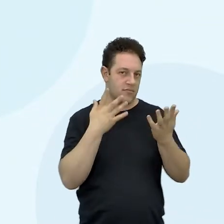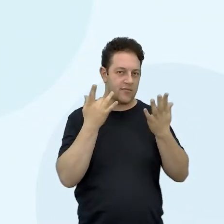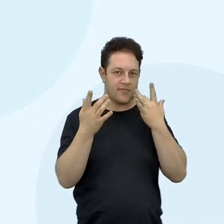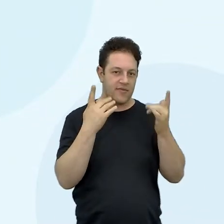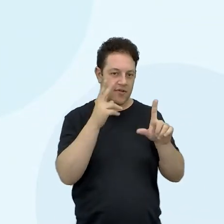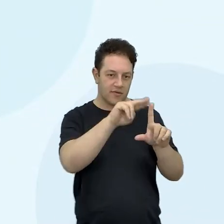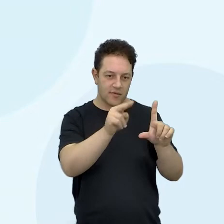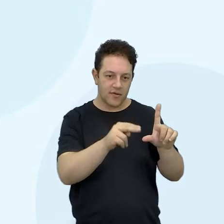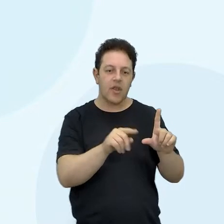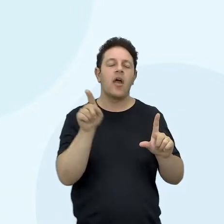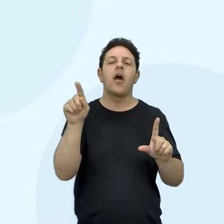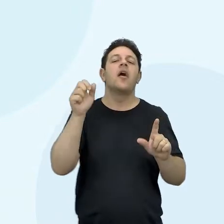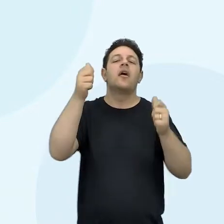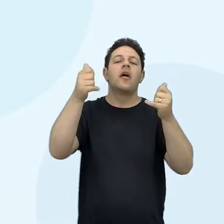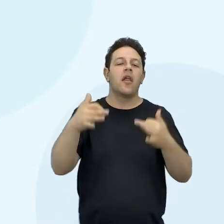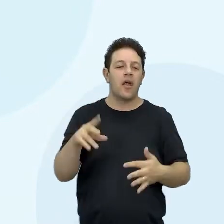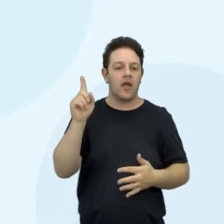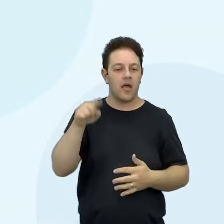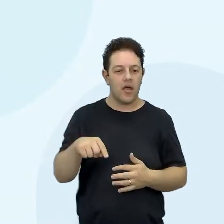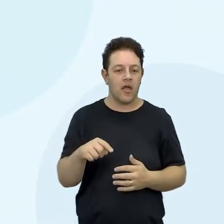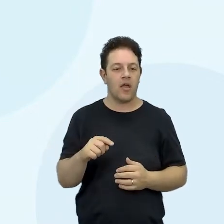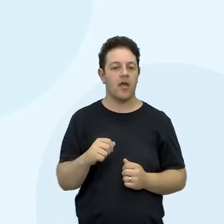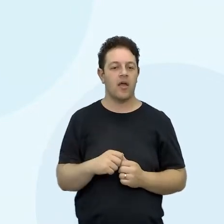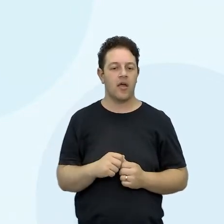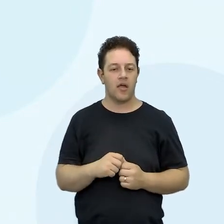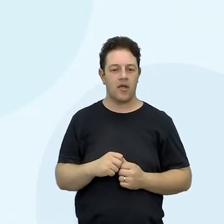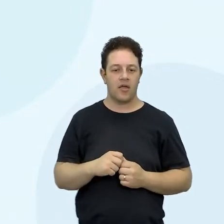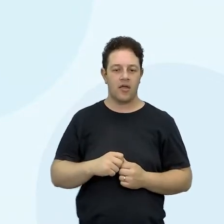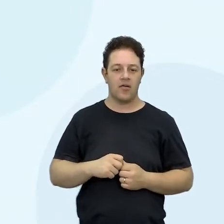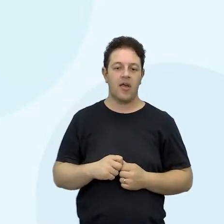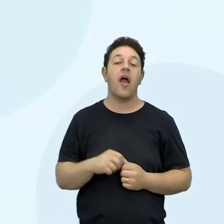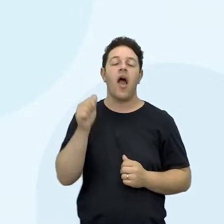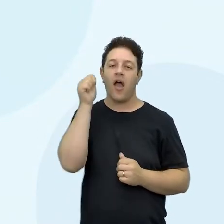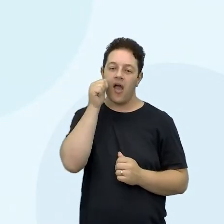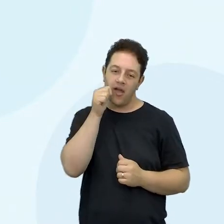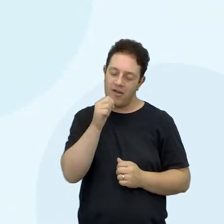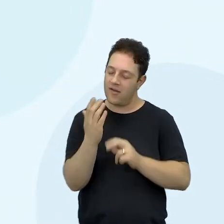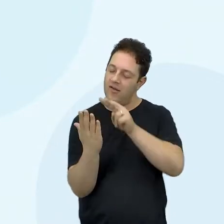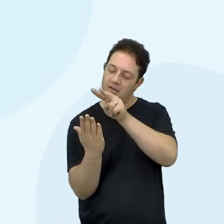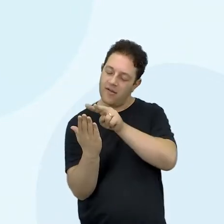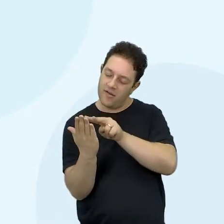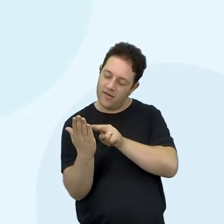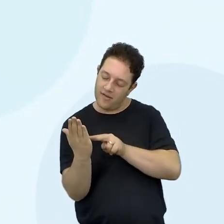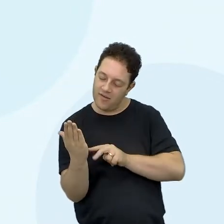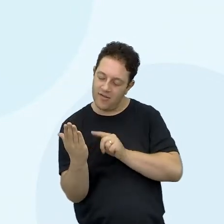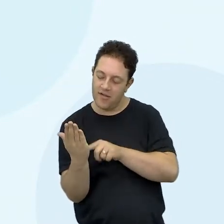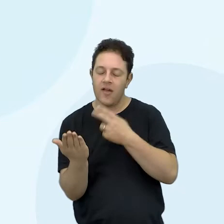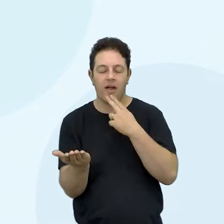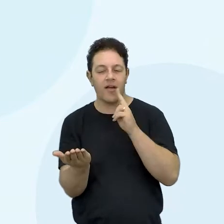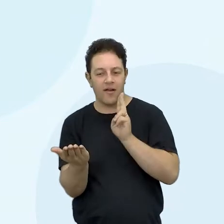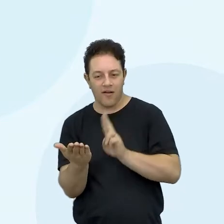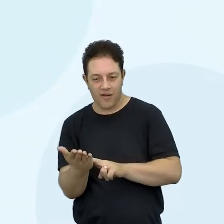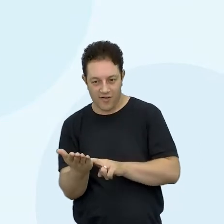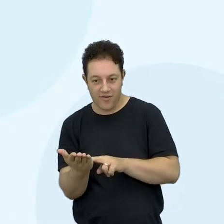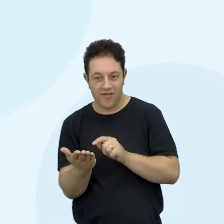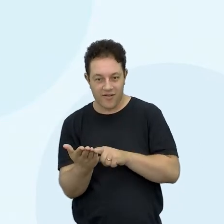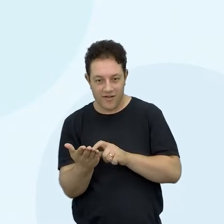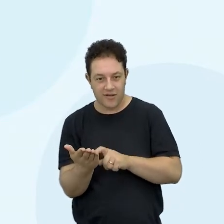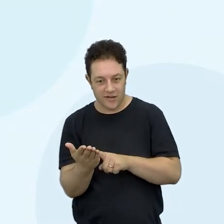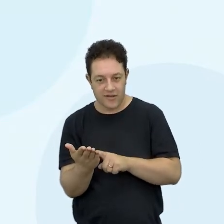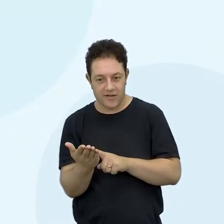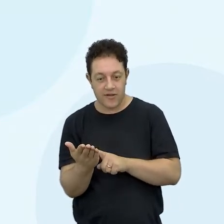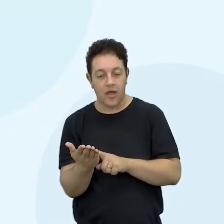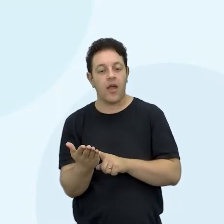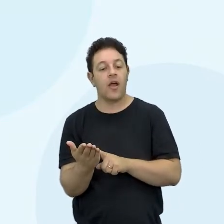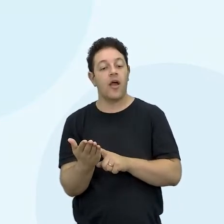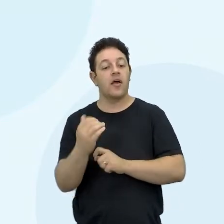chama Moça Lendo uma Carta. Olha ela lendo aqui, uma carta